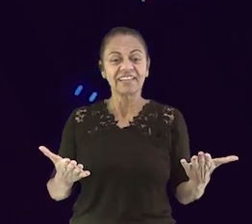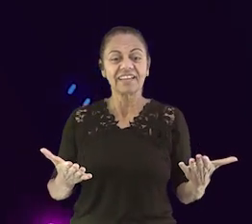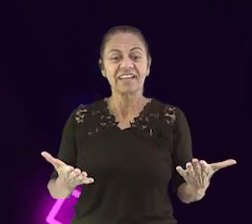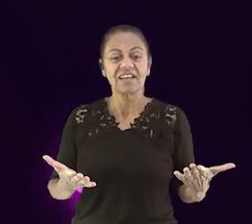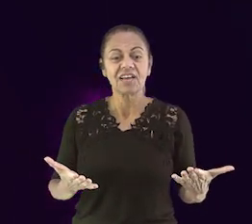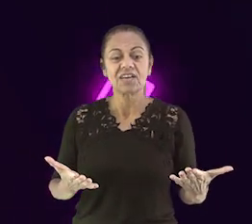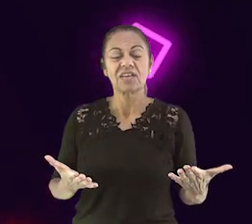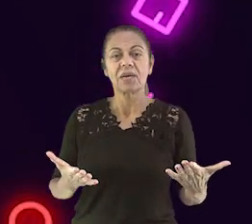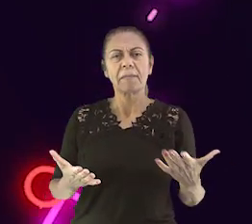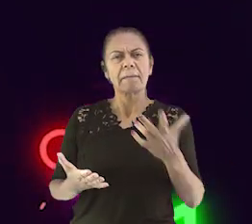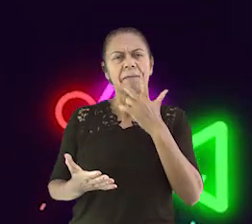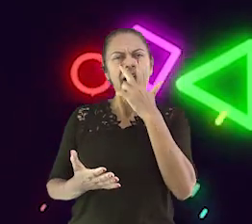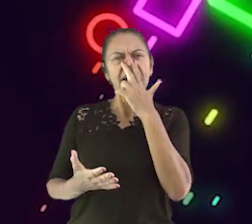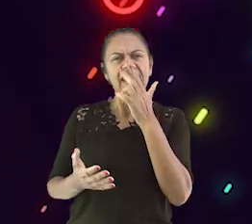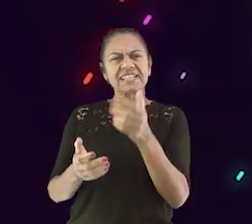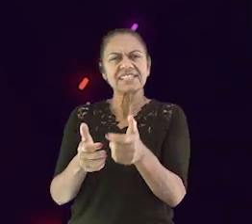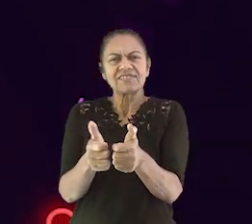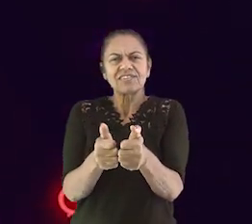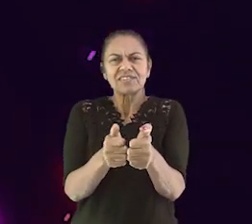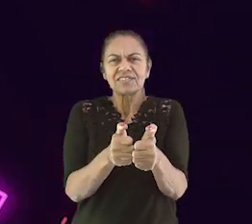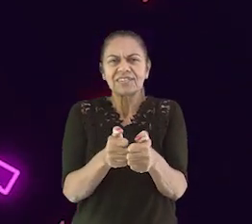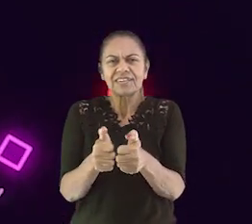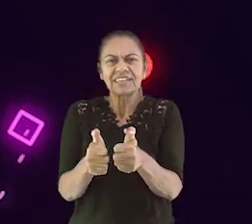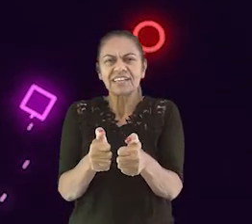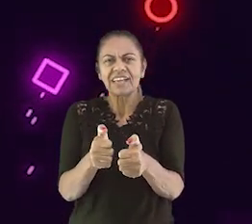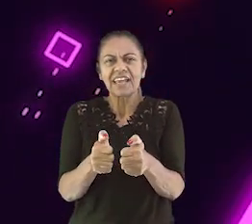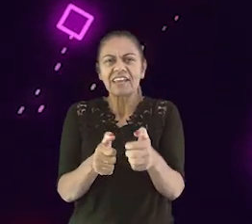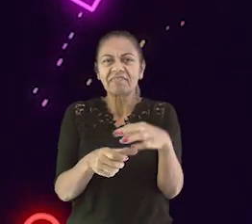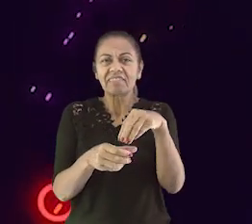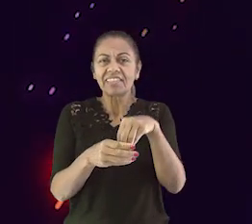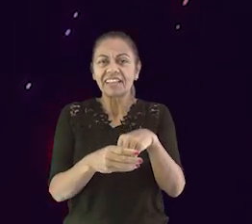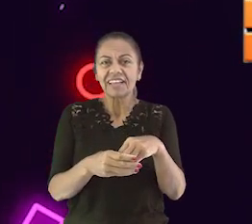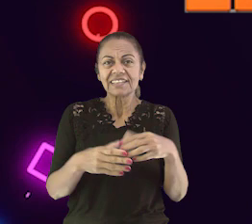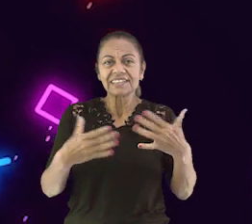Gente, acho que eu estou dentro de um videogame.